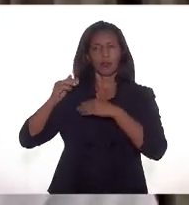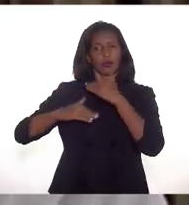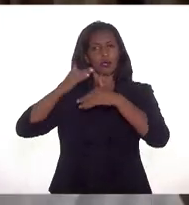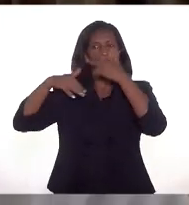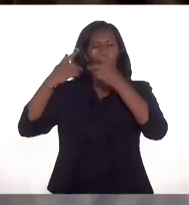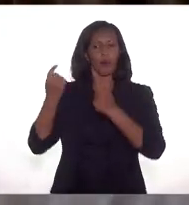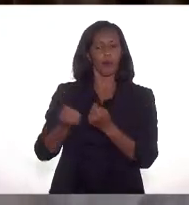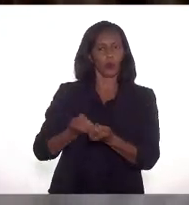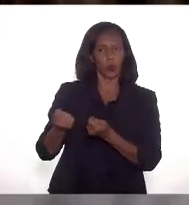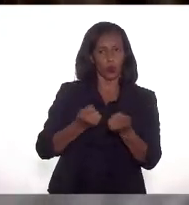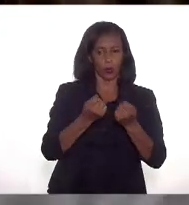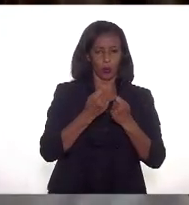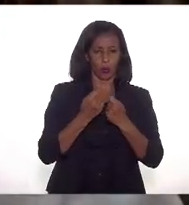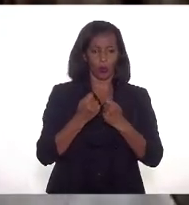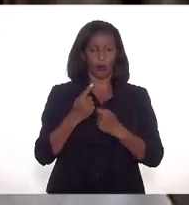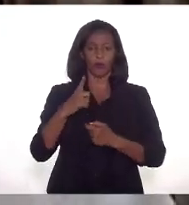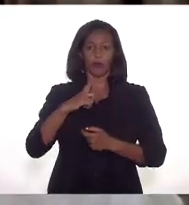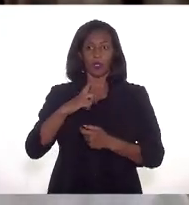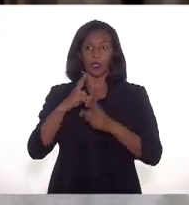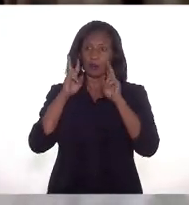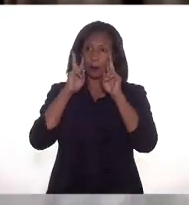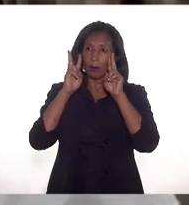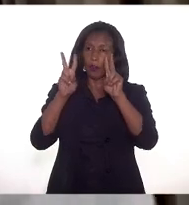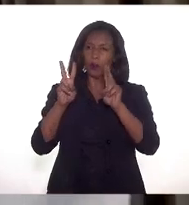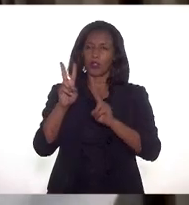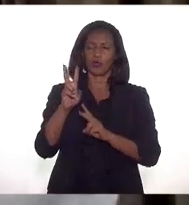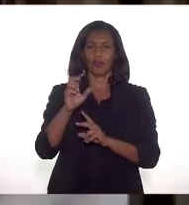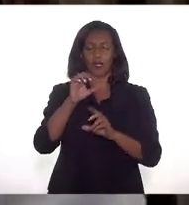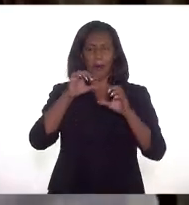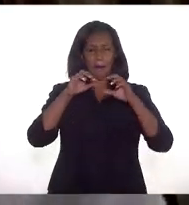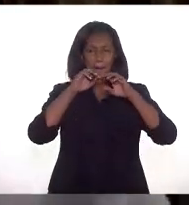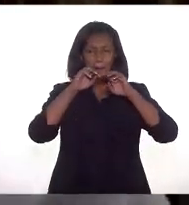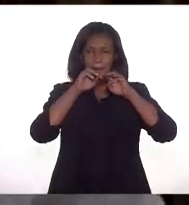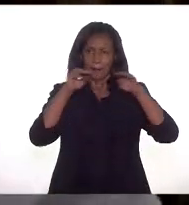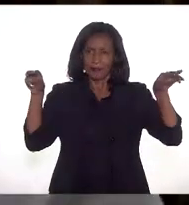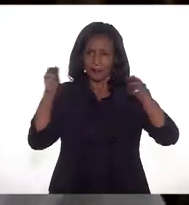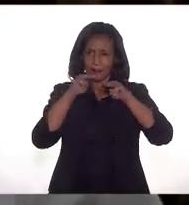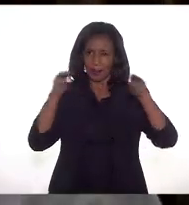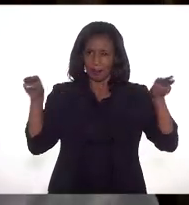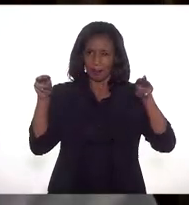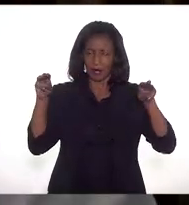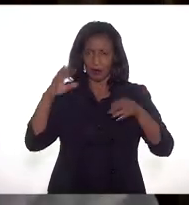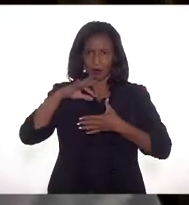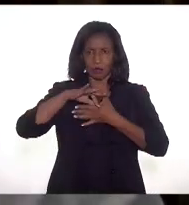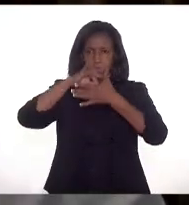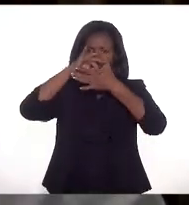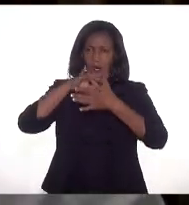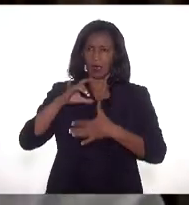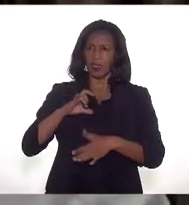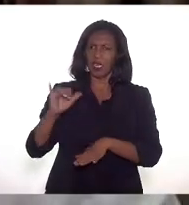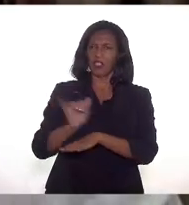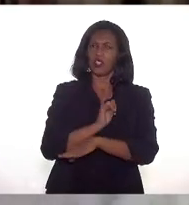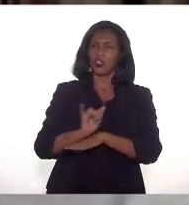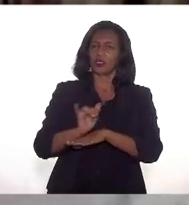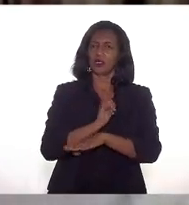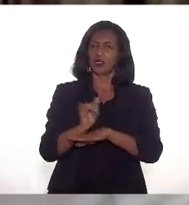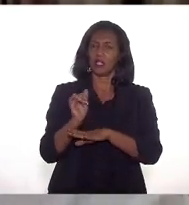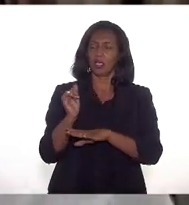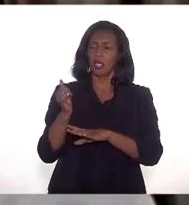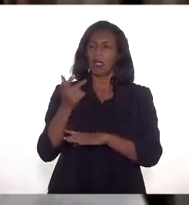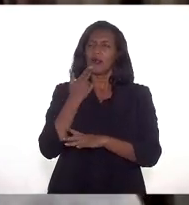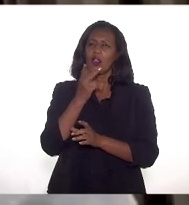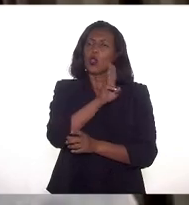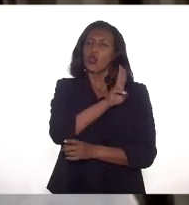econômico. Os senhores podem ver no anexo de metas e prioridades que existe um projeto estratégico chamado